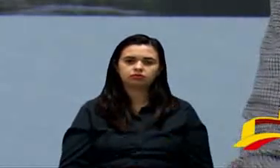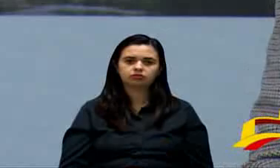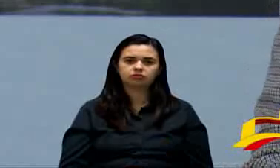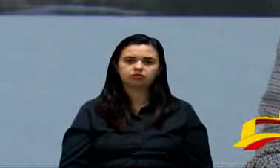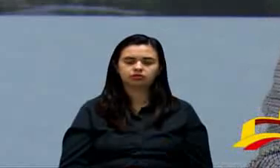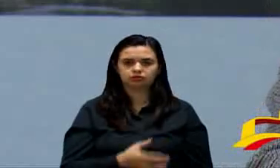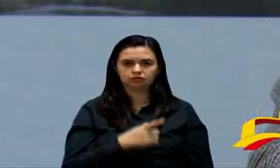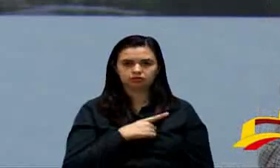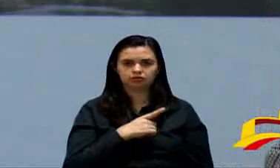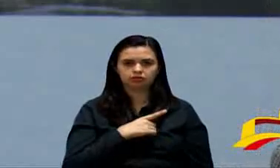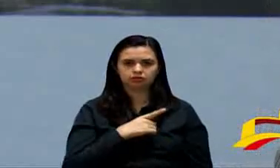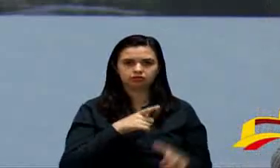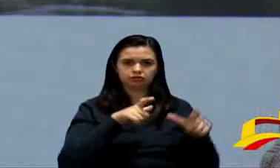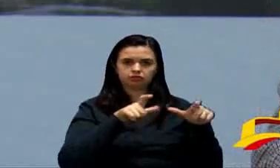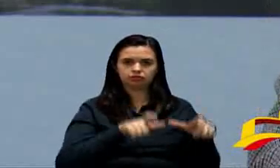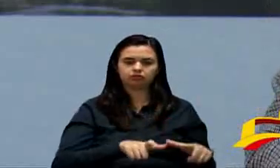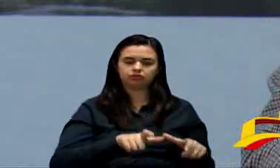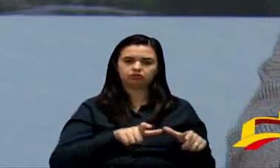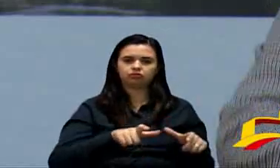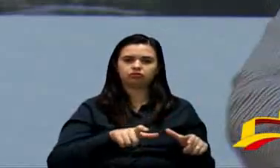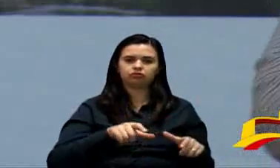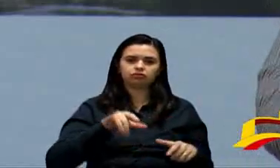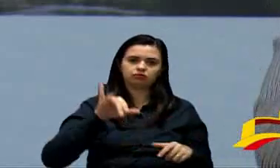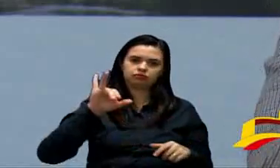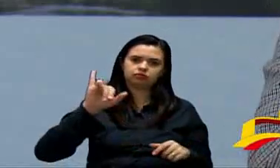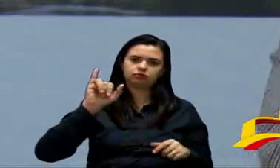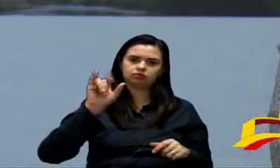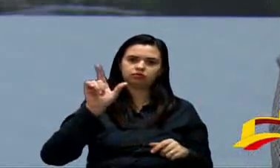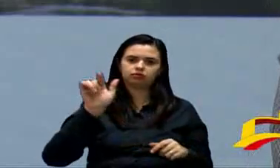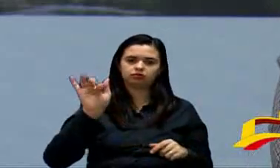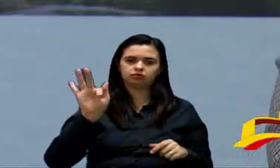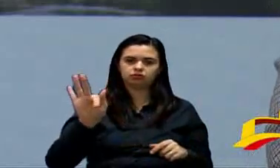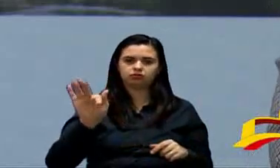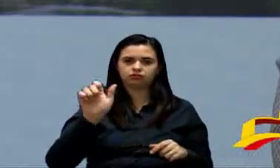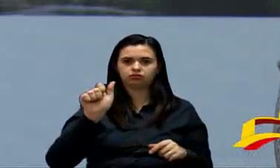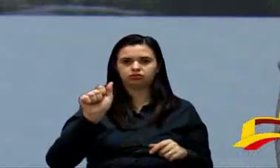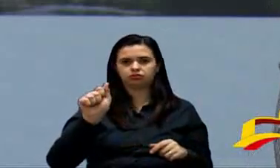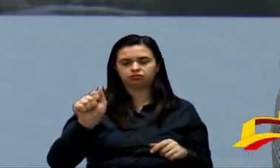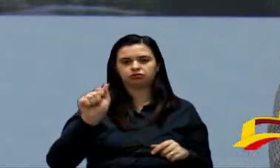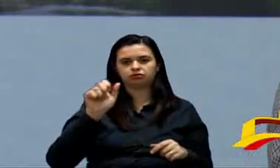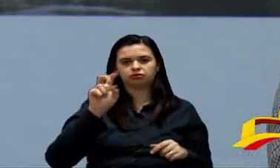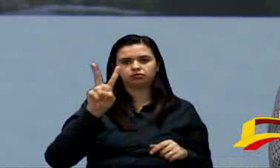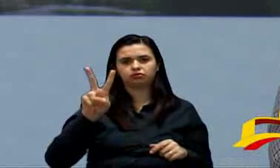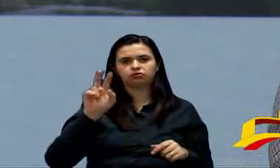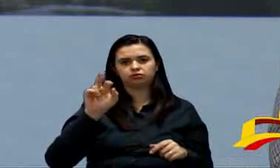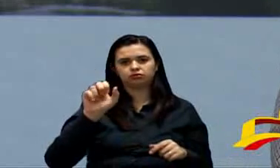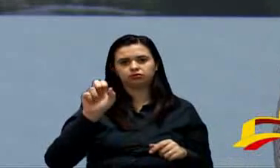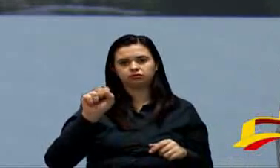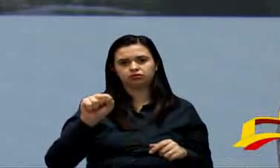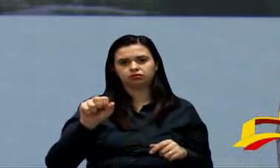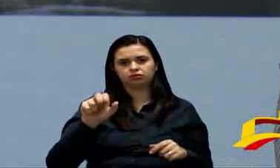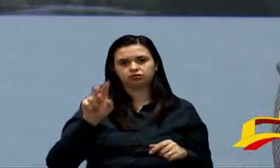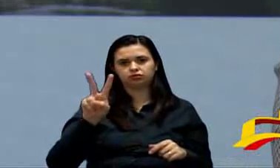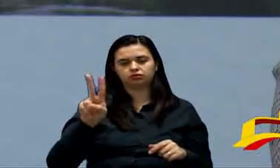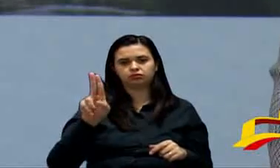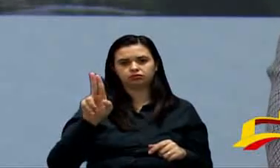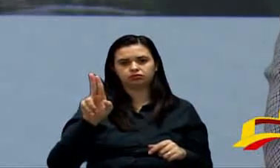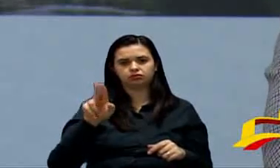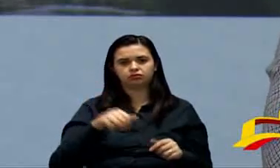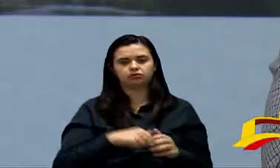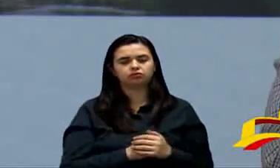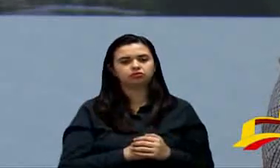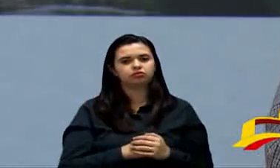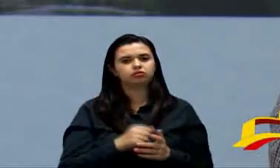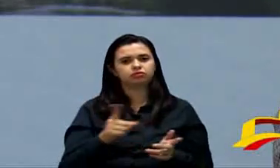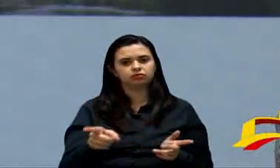Nós temos no bairro do Itavovu, senhor presidente, uma escola que era construída num terreno da prefeitura, o prédio da